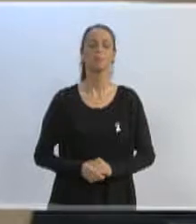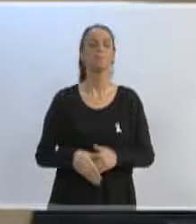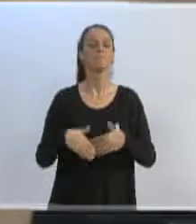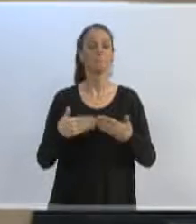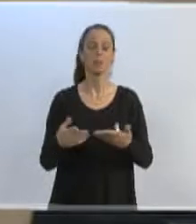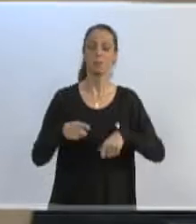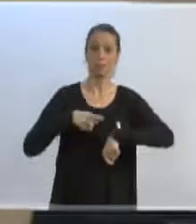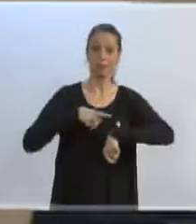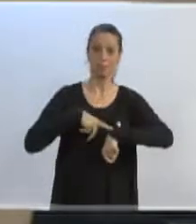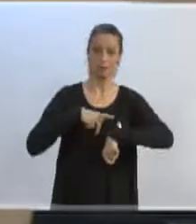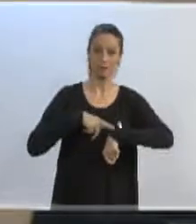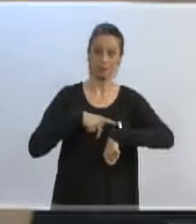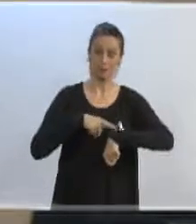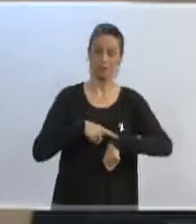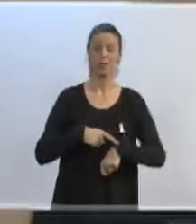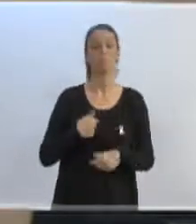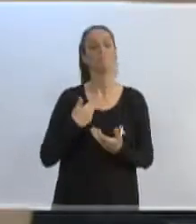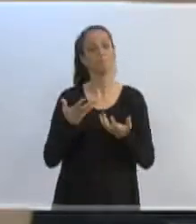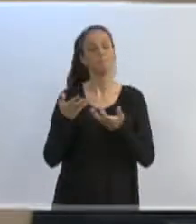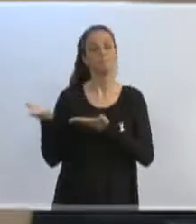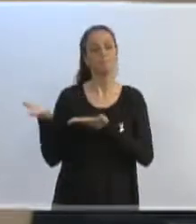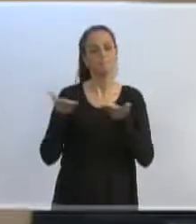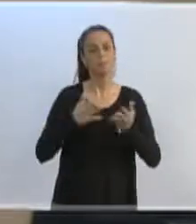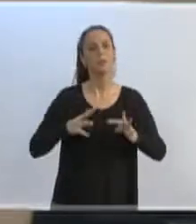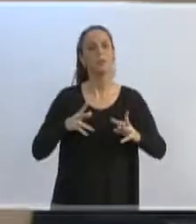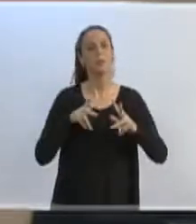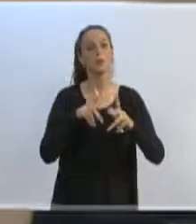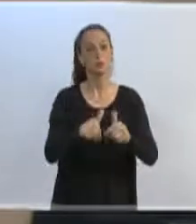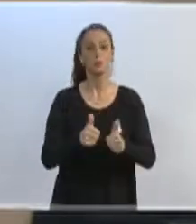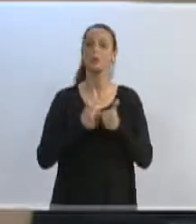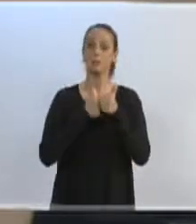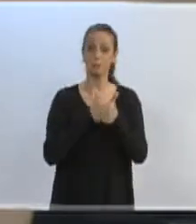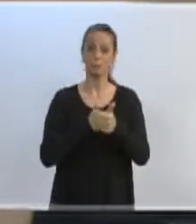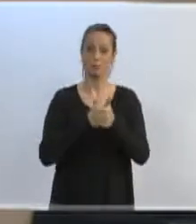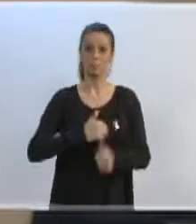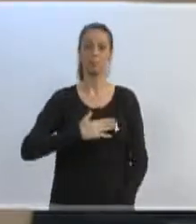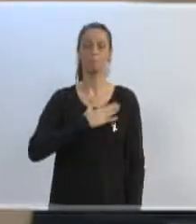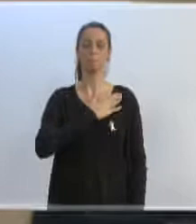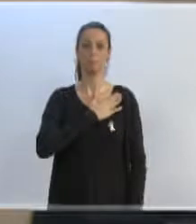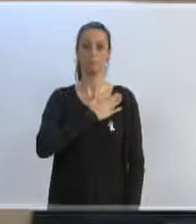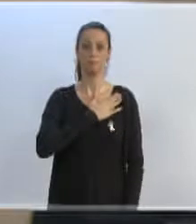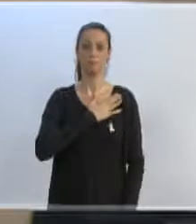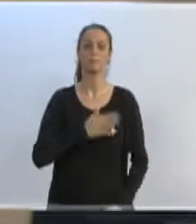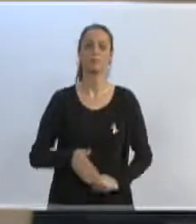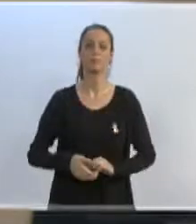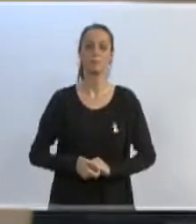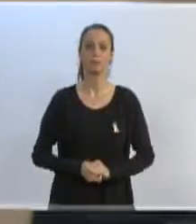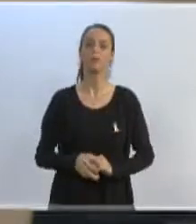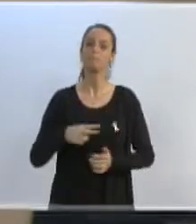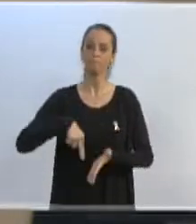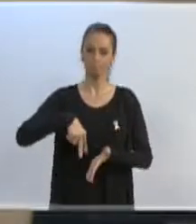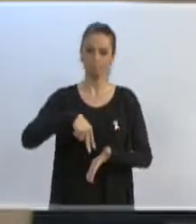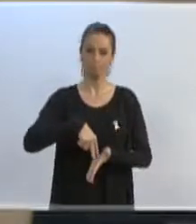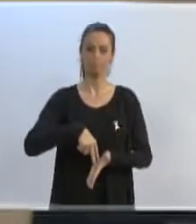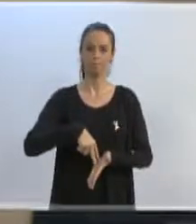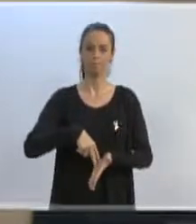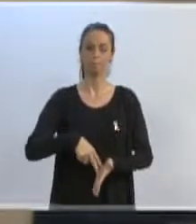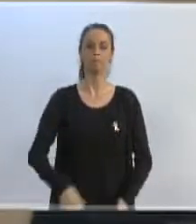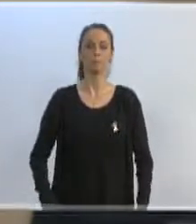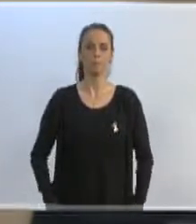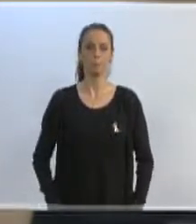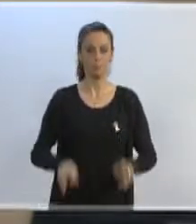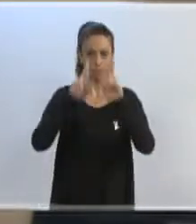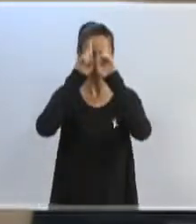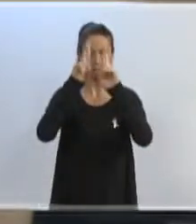Gostaria, nesse momento, de convidar a todos para acompanhar a execução do hino nacional, de pé em posição de